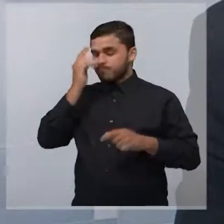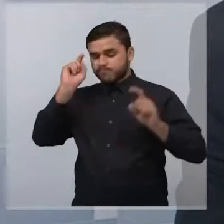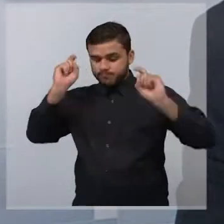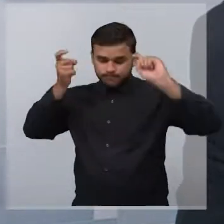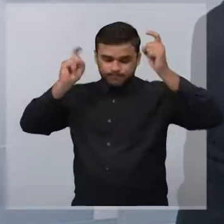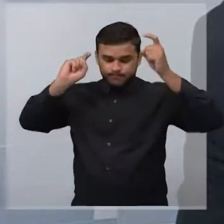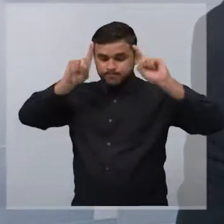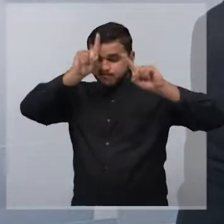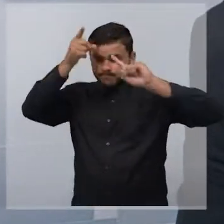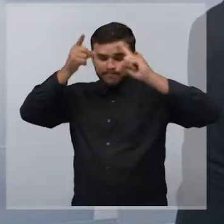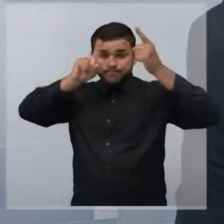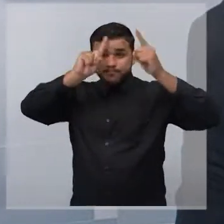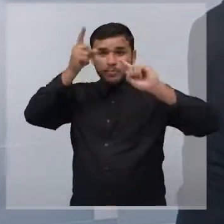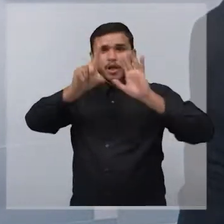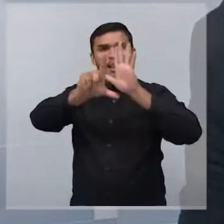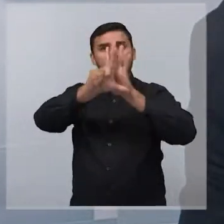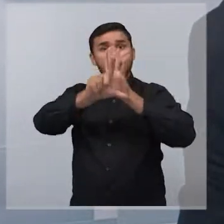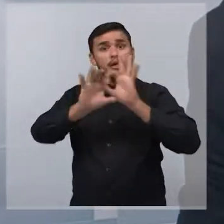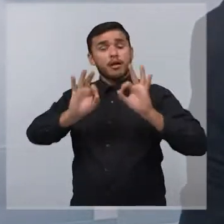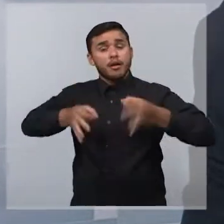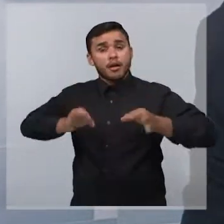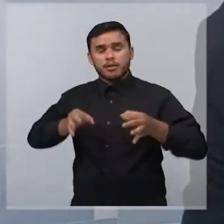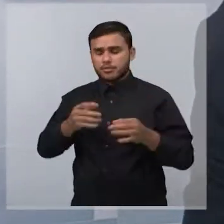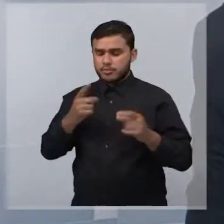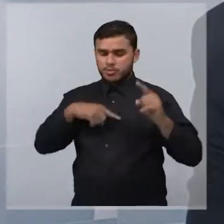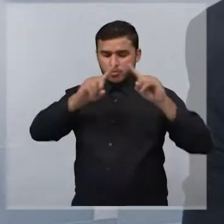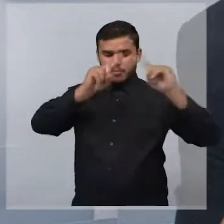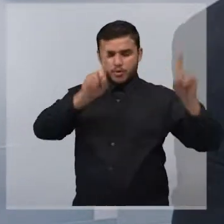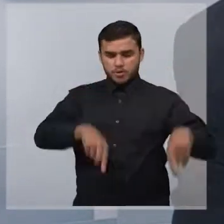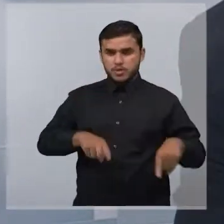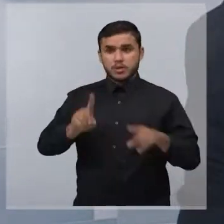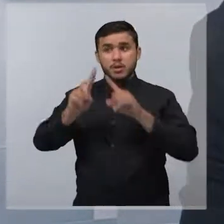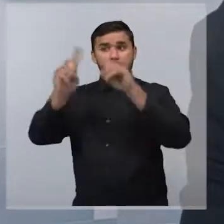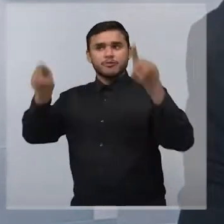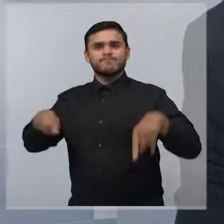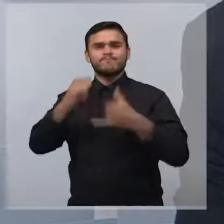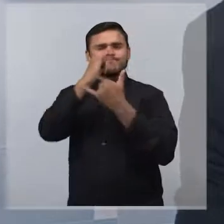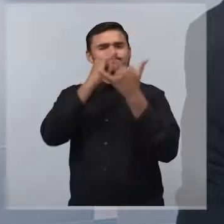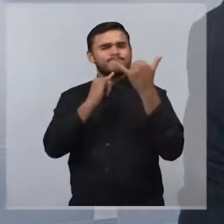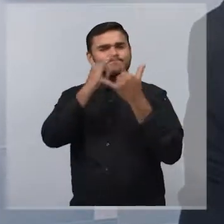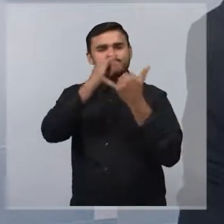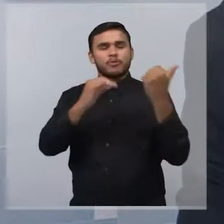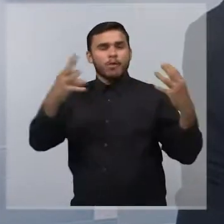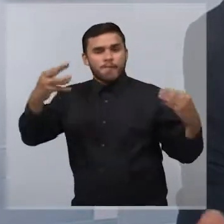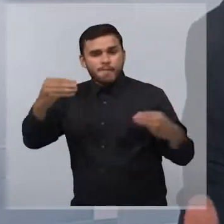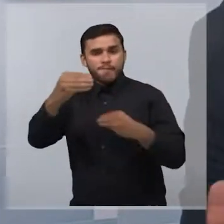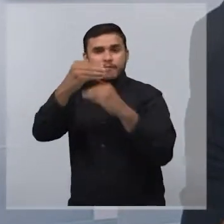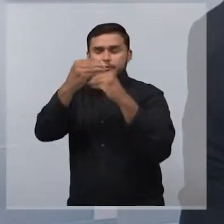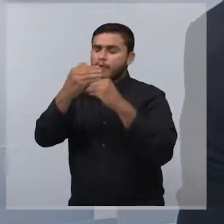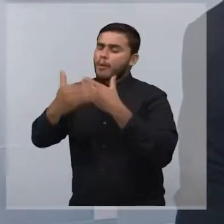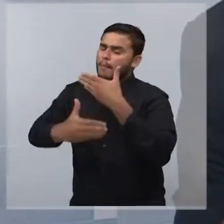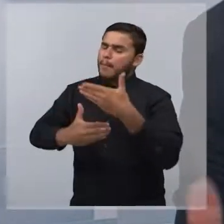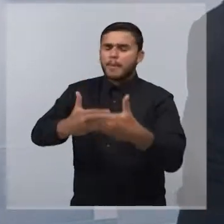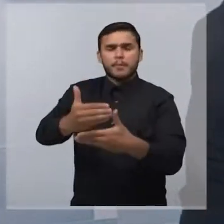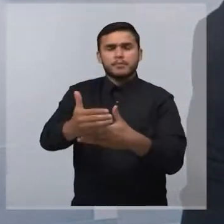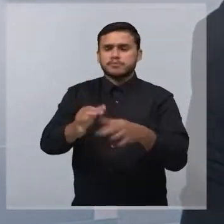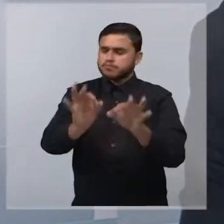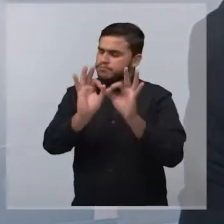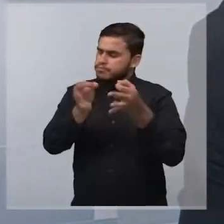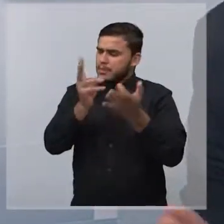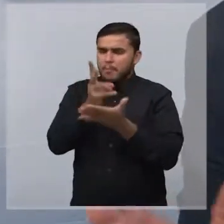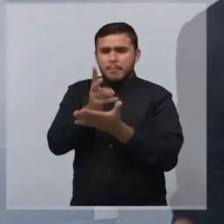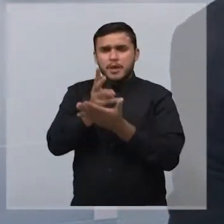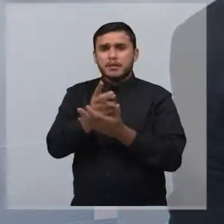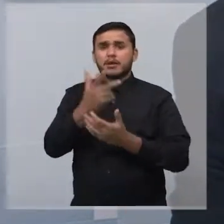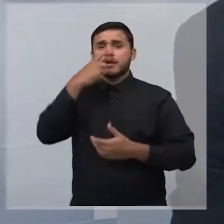essa tarefa. Para nossos projetos, e um complementa o outro, por essa razão, não tenho dúvida que vão tramitar com